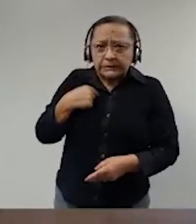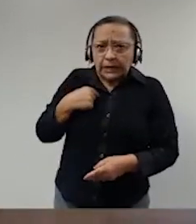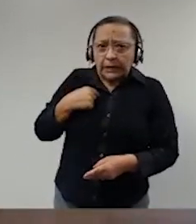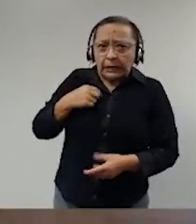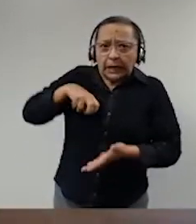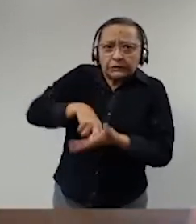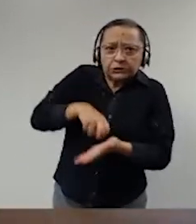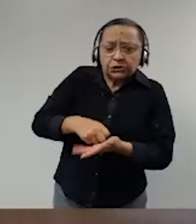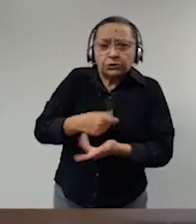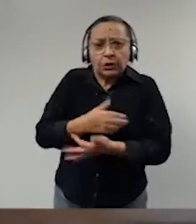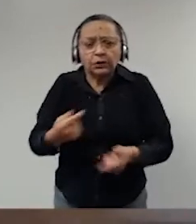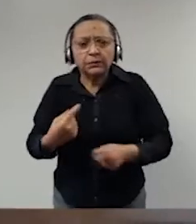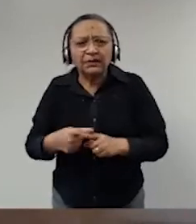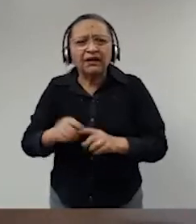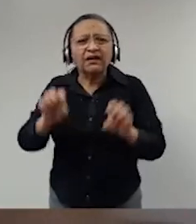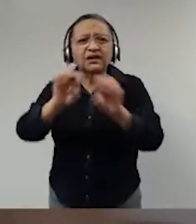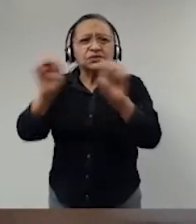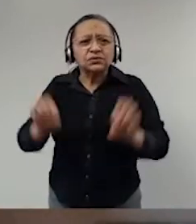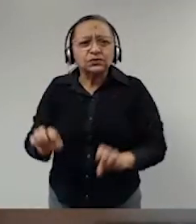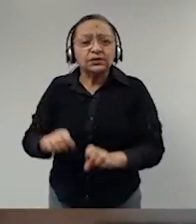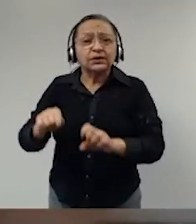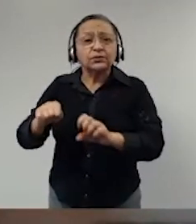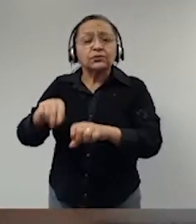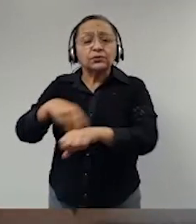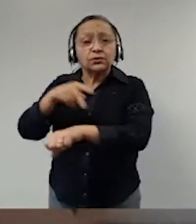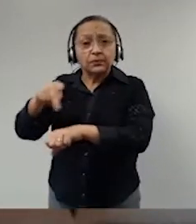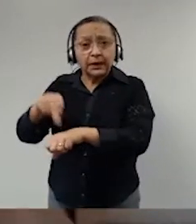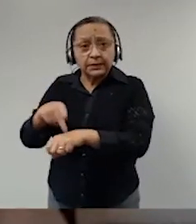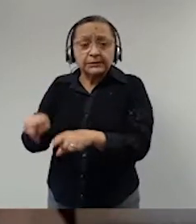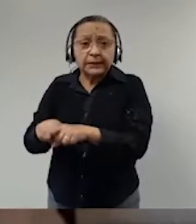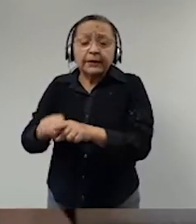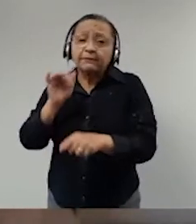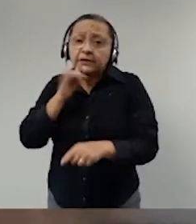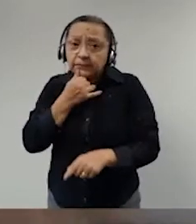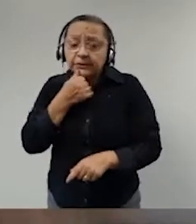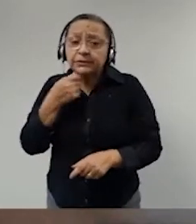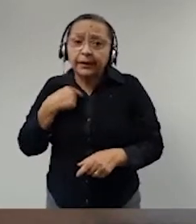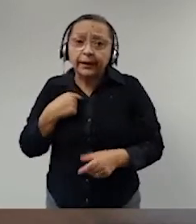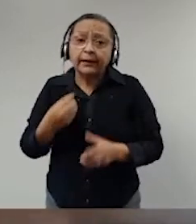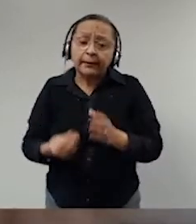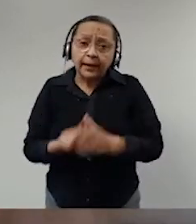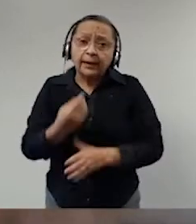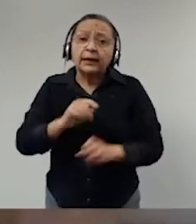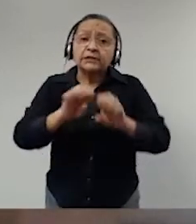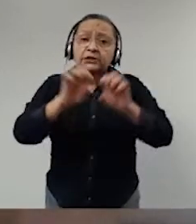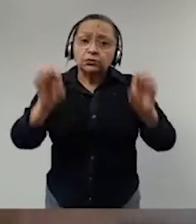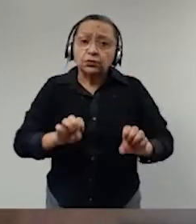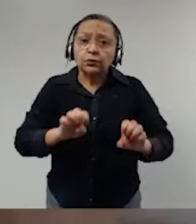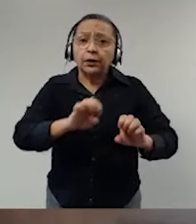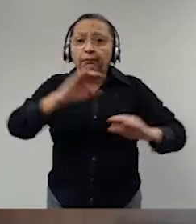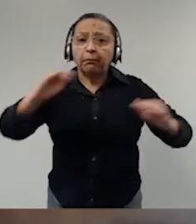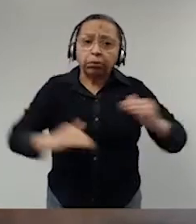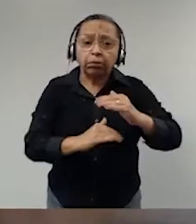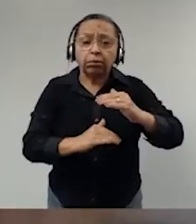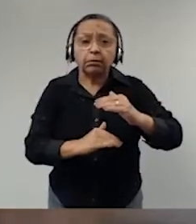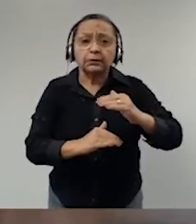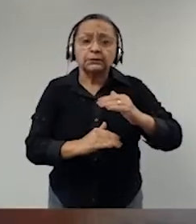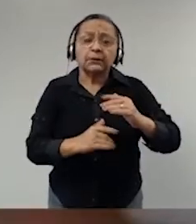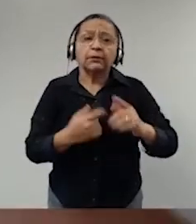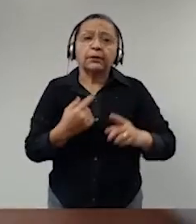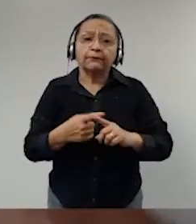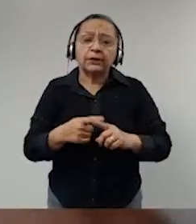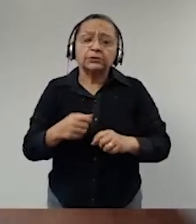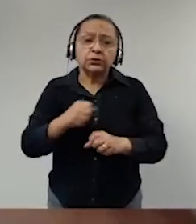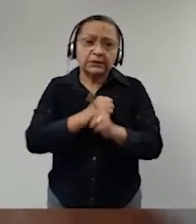do país ela é montada também para a manutenção dessa estrutura desigual, que foi parida a sociedade brasileira. Se nós